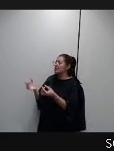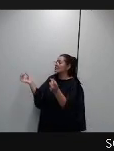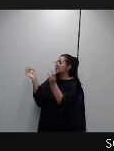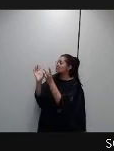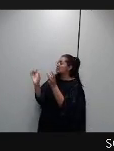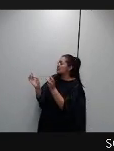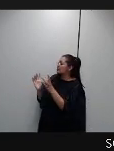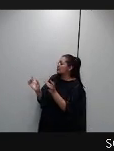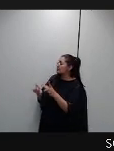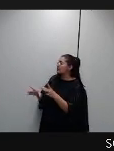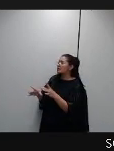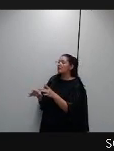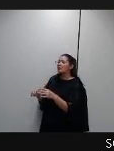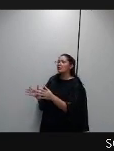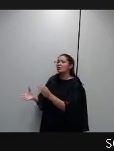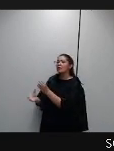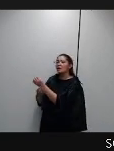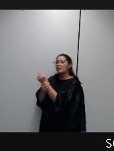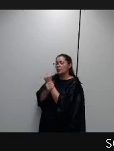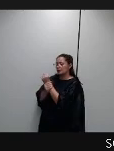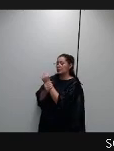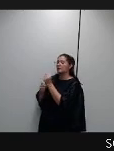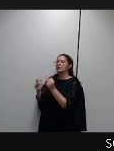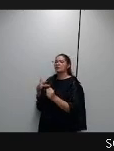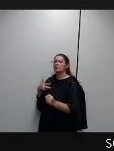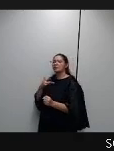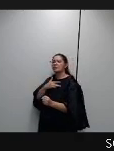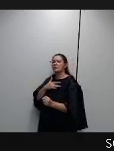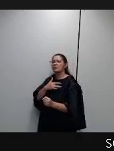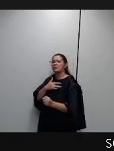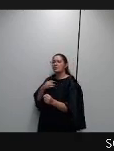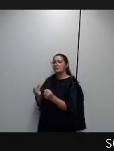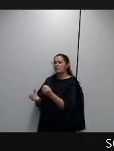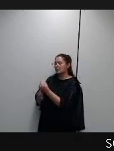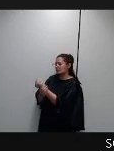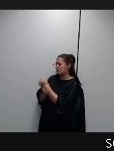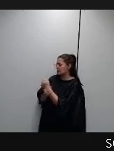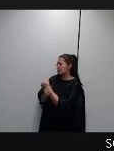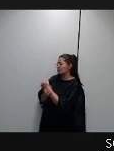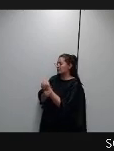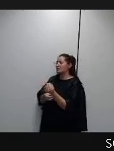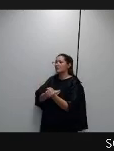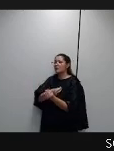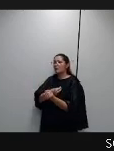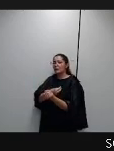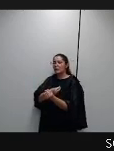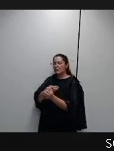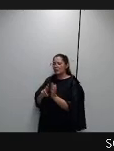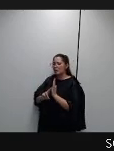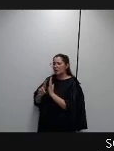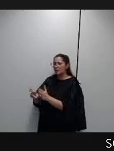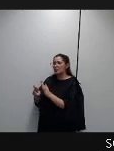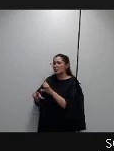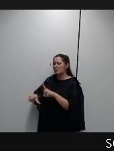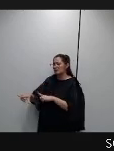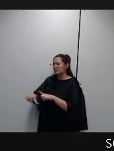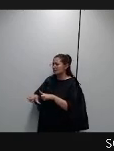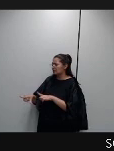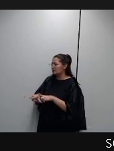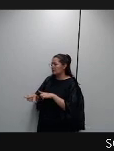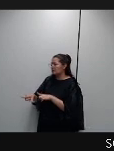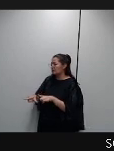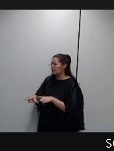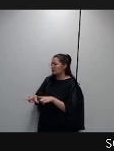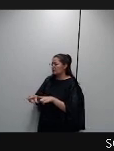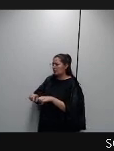proteger a saúde EA vida é claro que o meu currículo desgraça desgraça desgraça mesmo era para ser